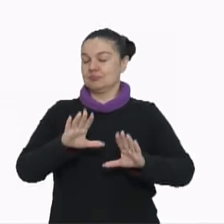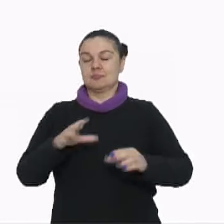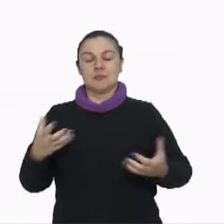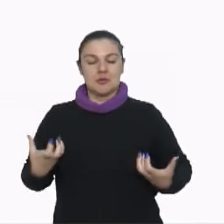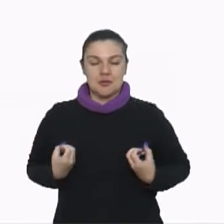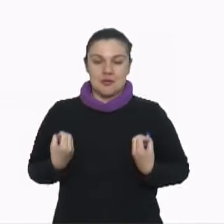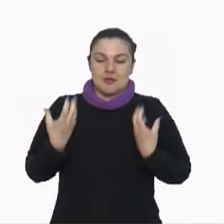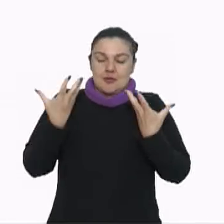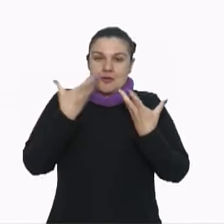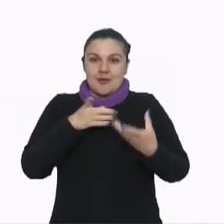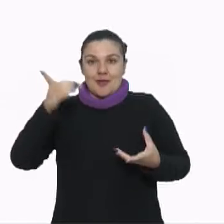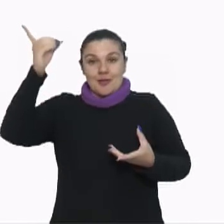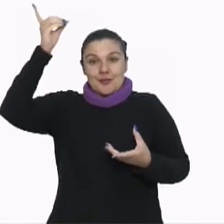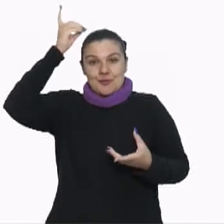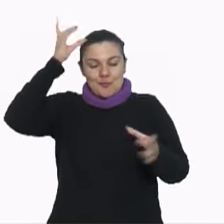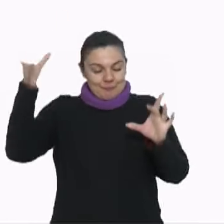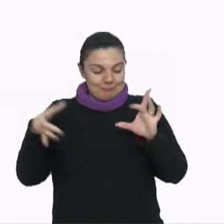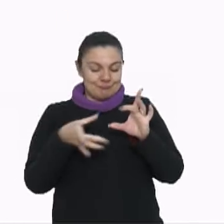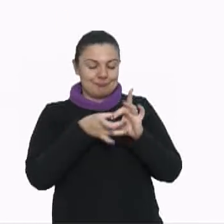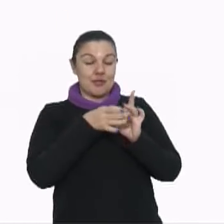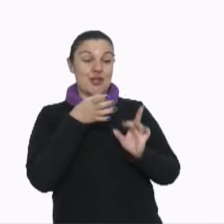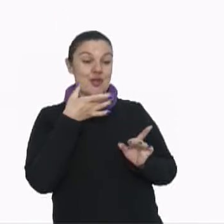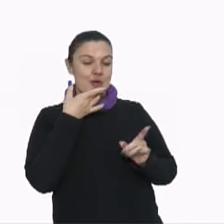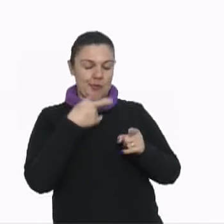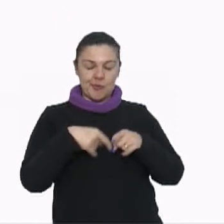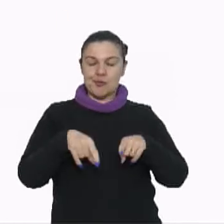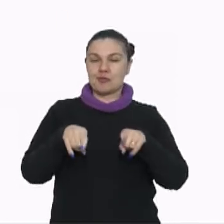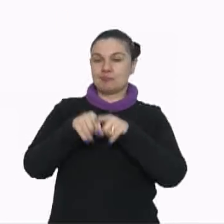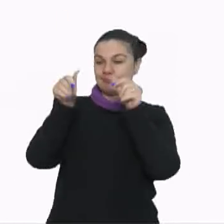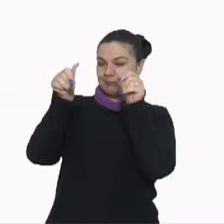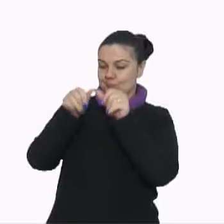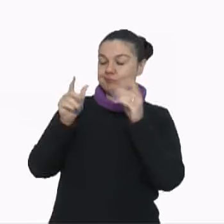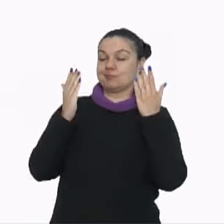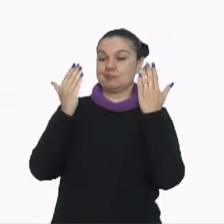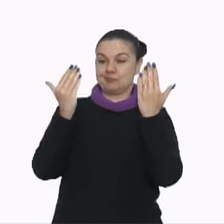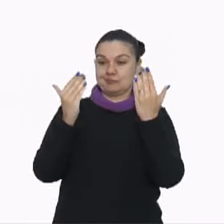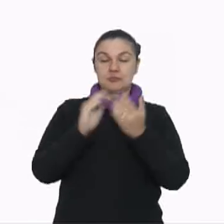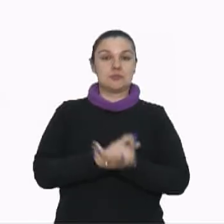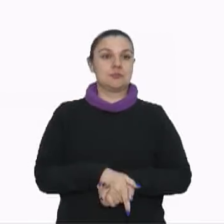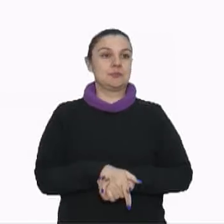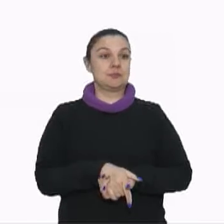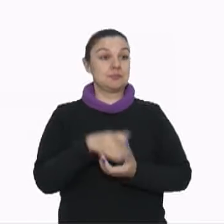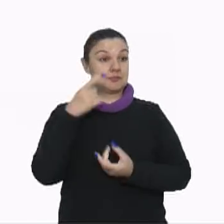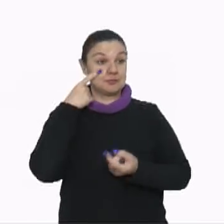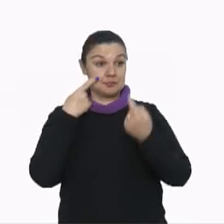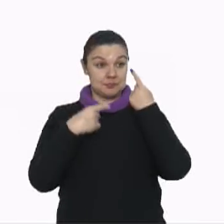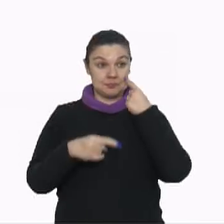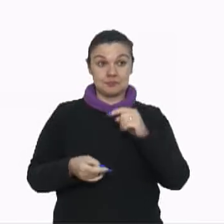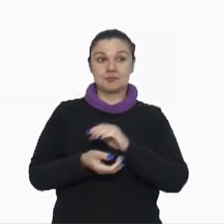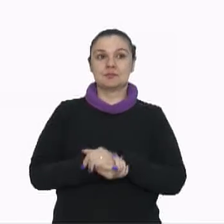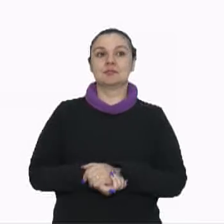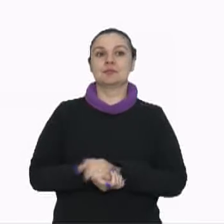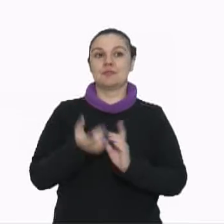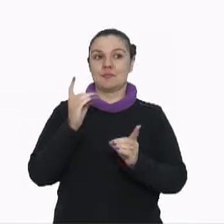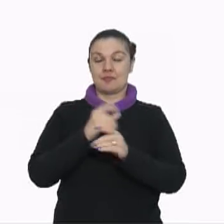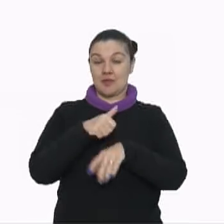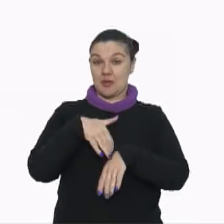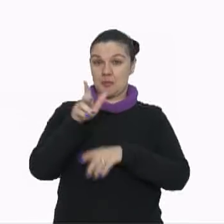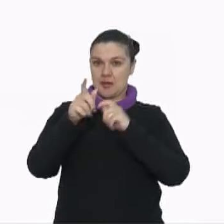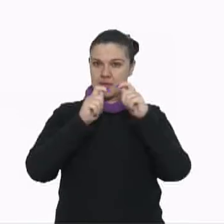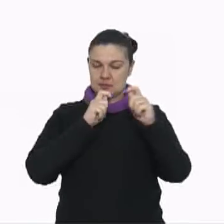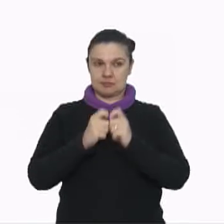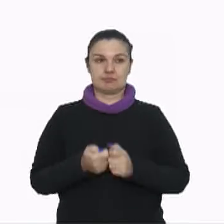vocação para unir cores e formas em um mesmo plano. Vamos saber um pouco mais dele nessa